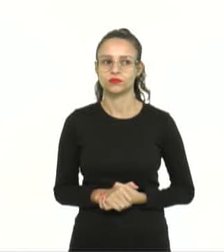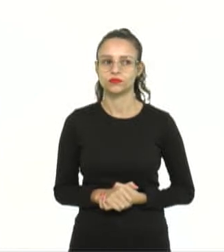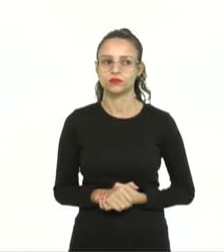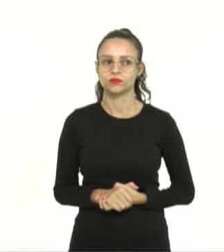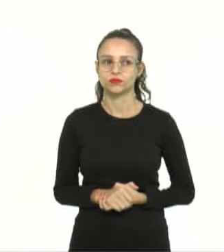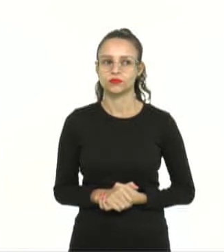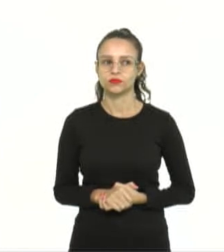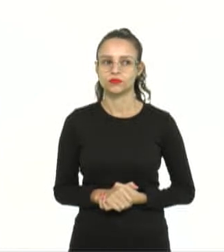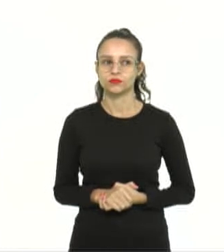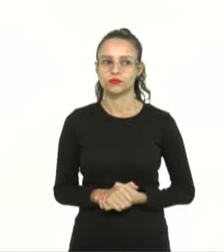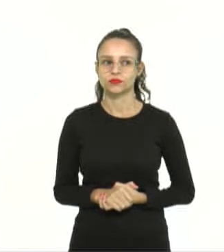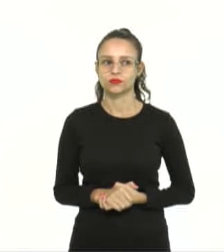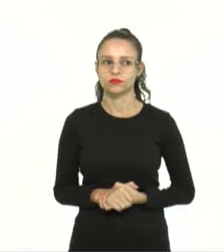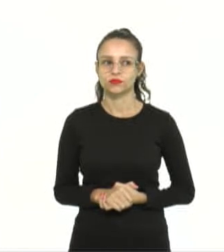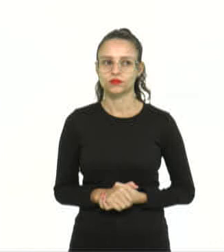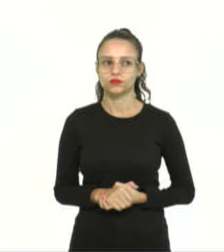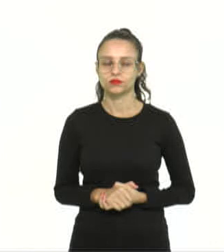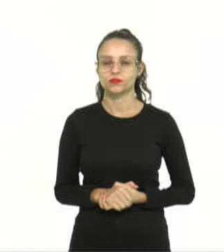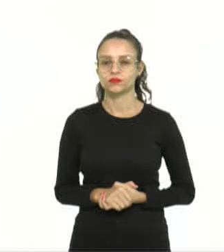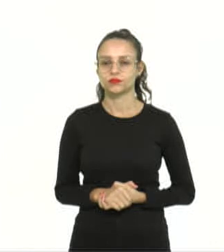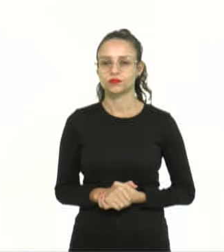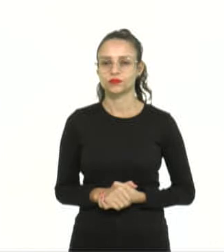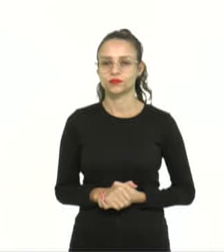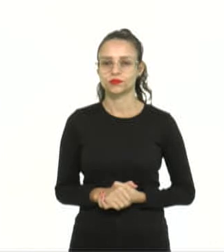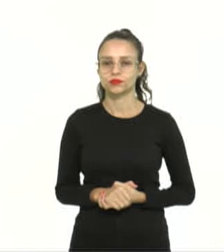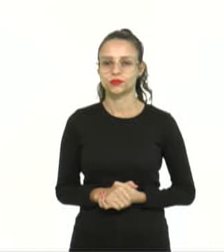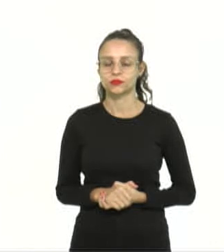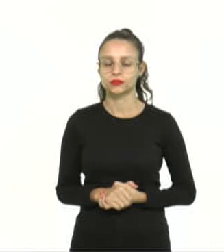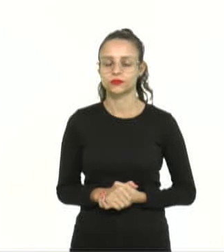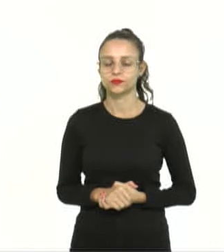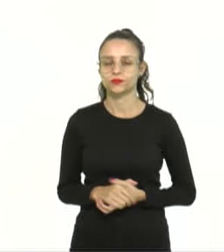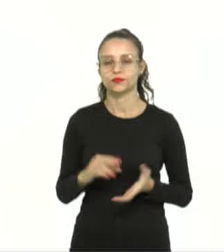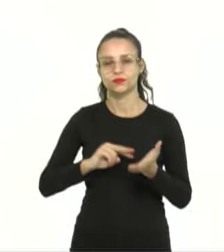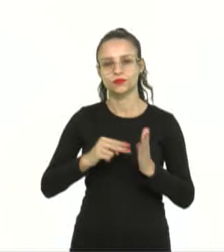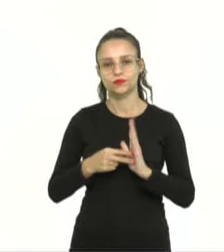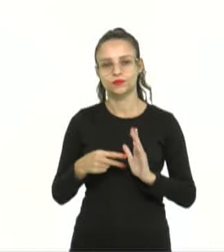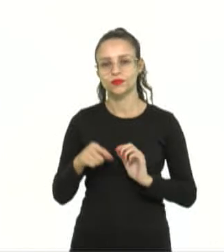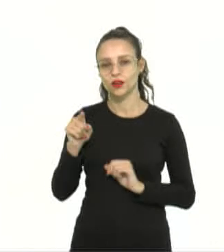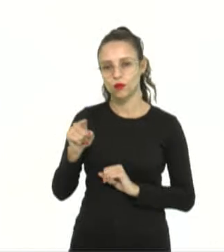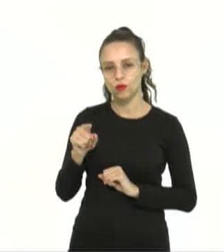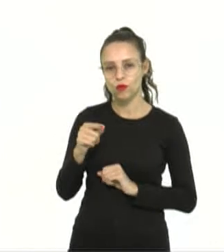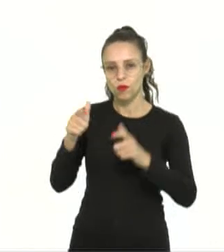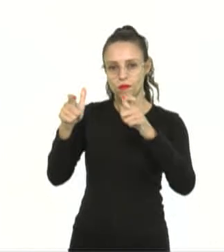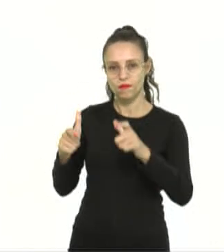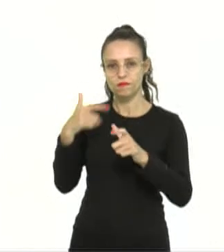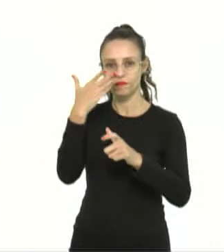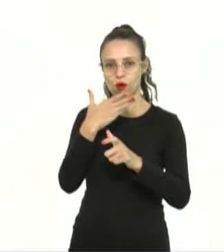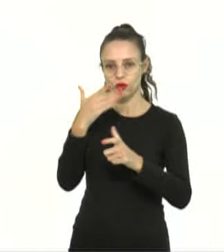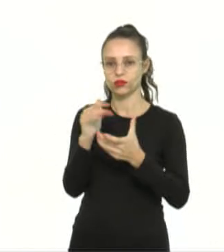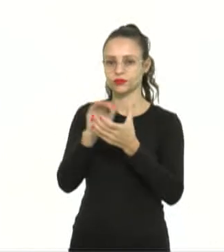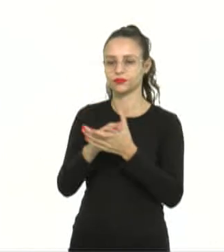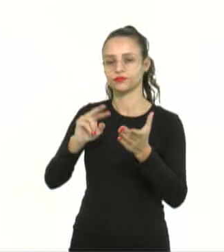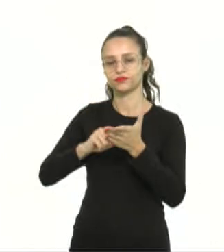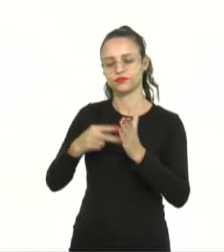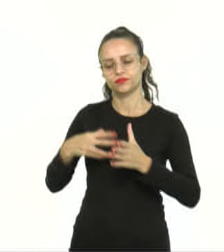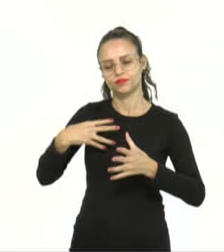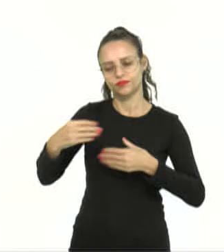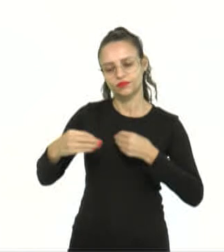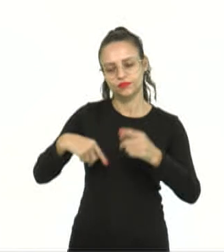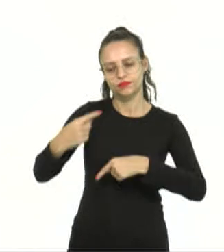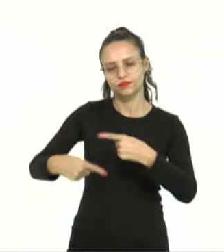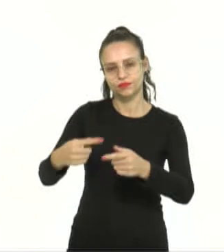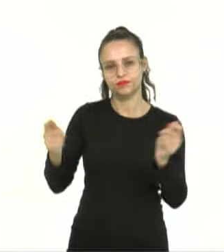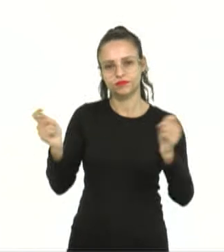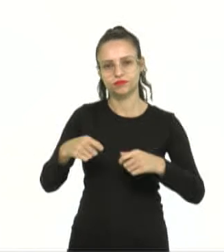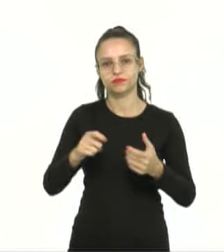a fertilidade. Significa isso, então, a fertilidade, né, o bolo de casamento. Arras e anillos,